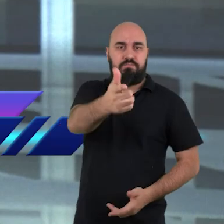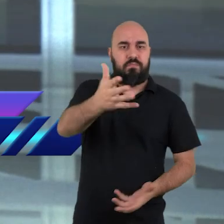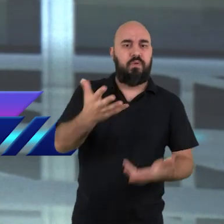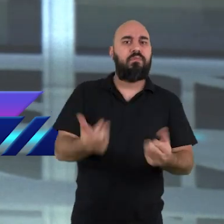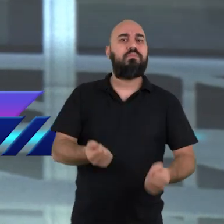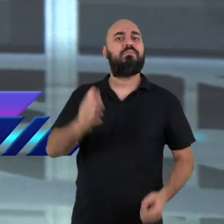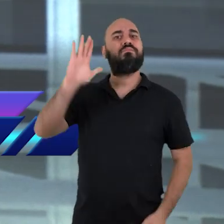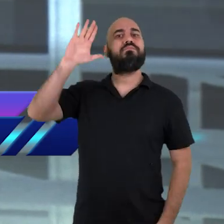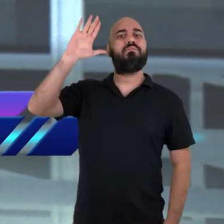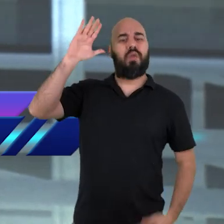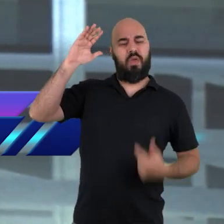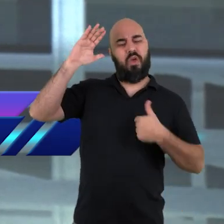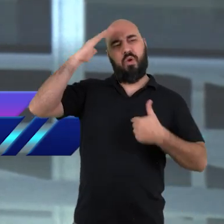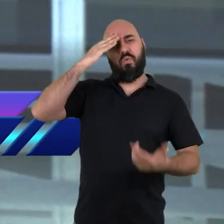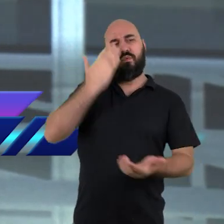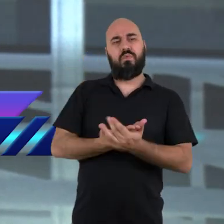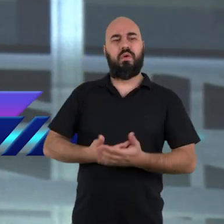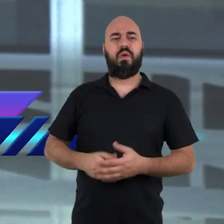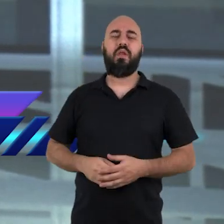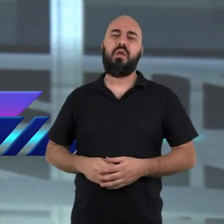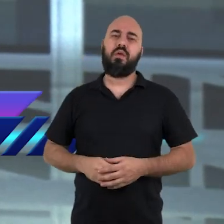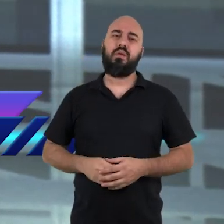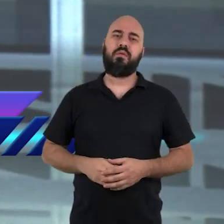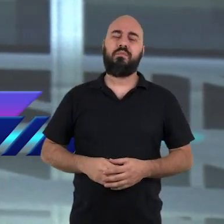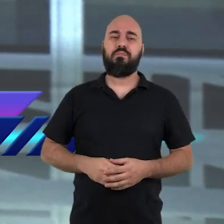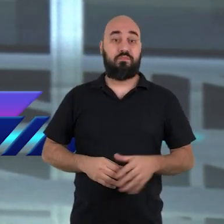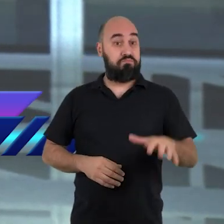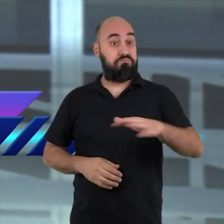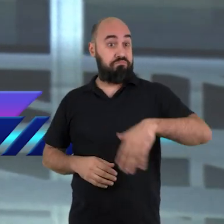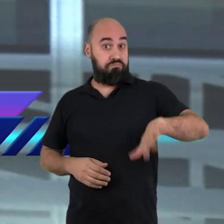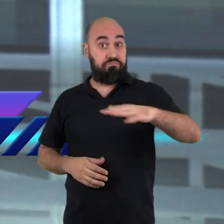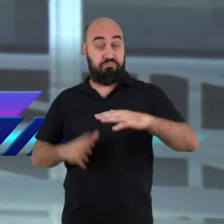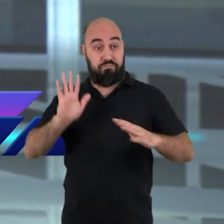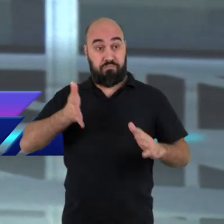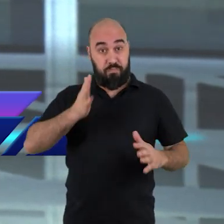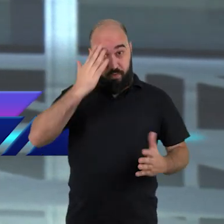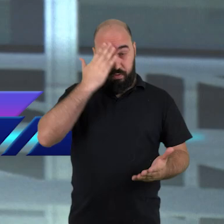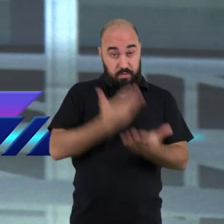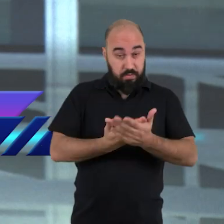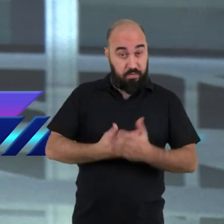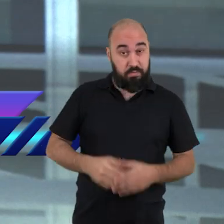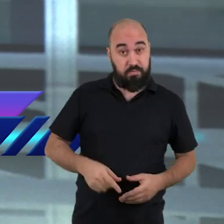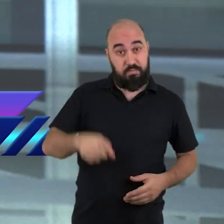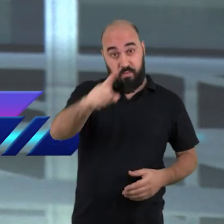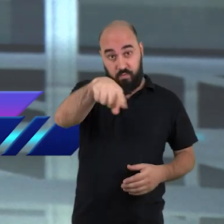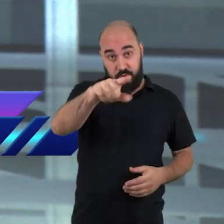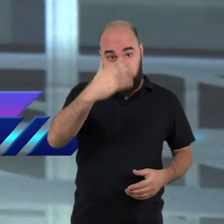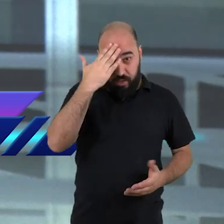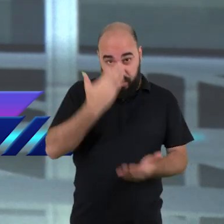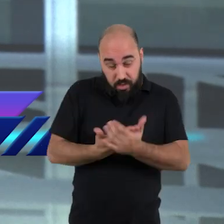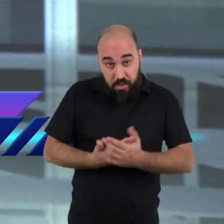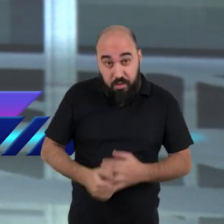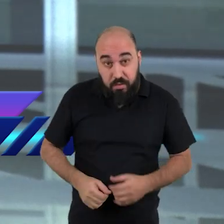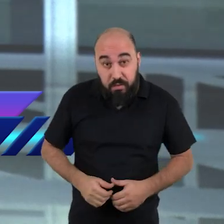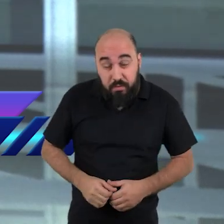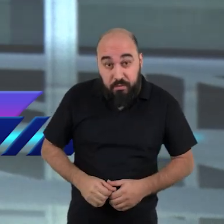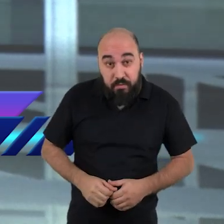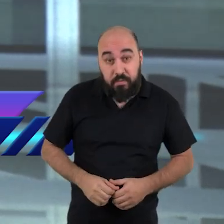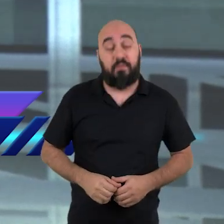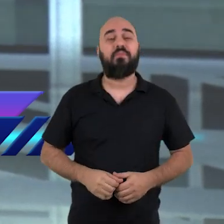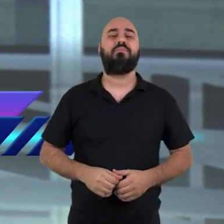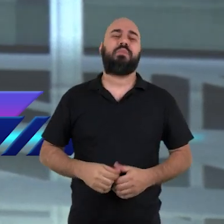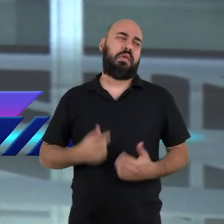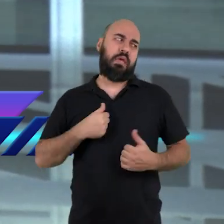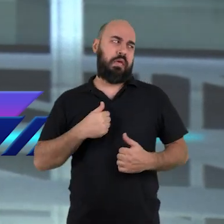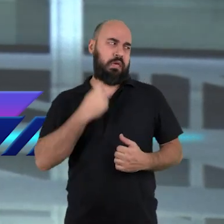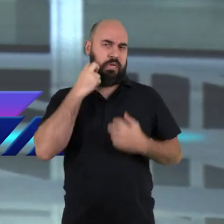creio. O nosso pessoal aqui do estúdio já falou: eu creio. Você crê também? Pastor, eu vou falar isso aqui, eu estou aqui